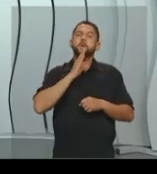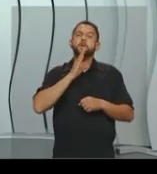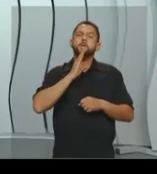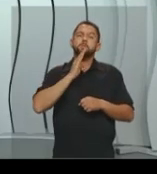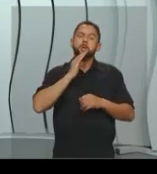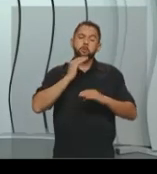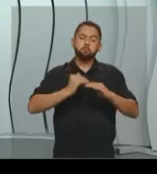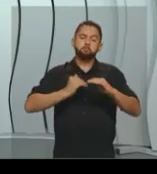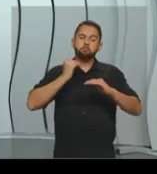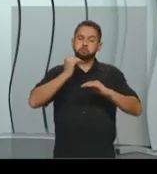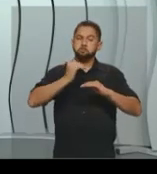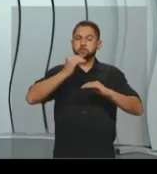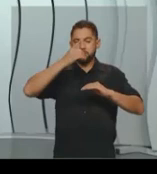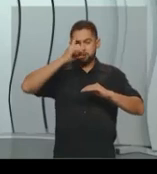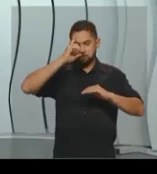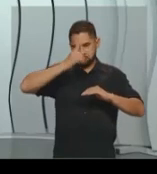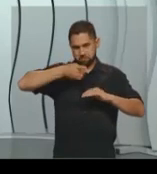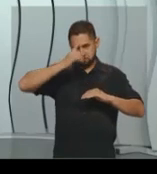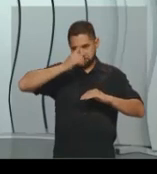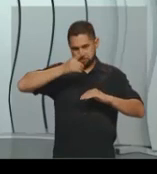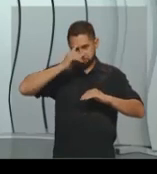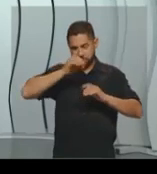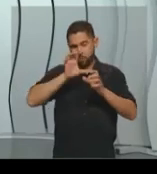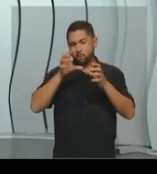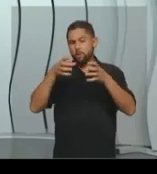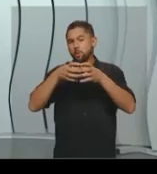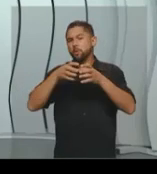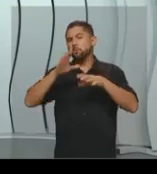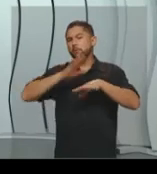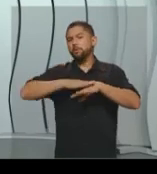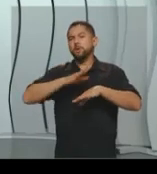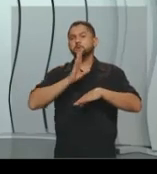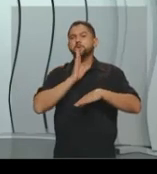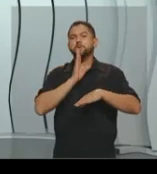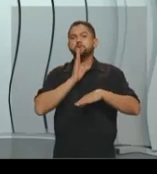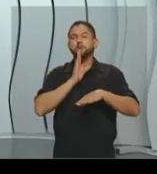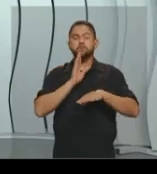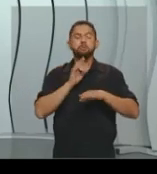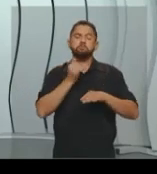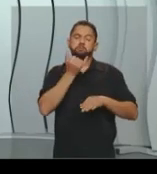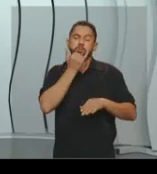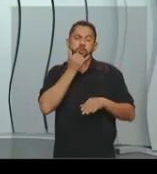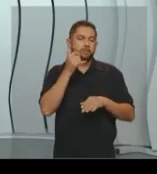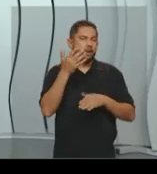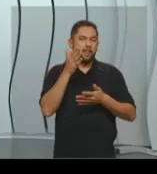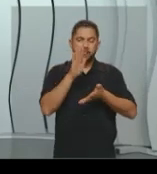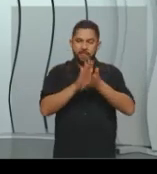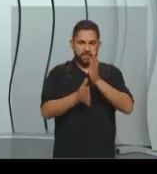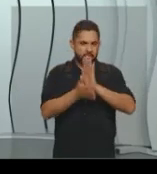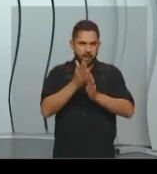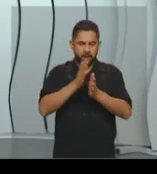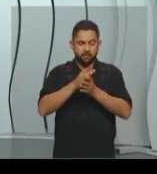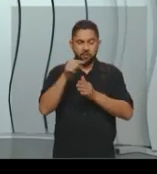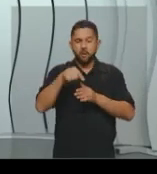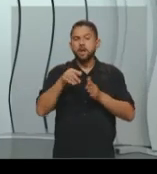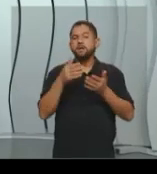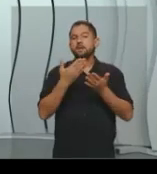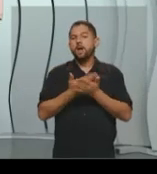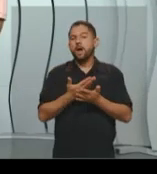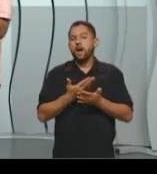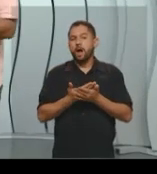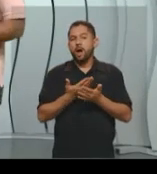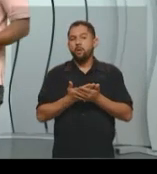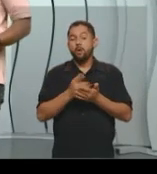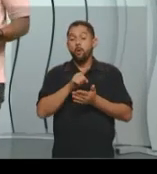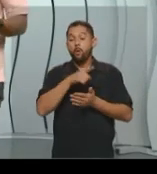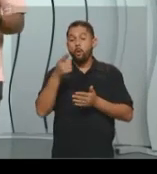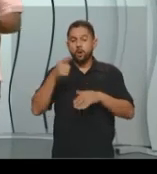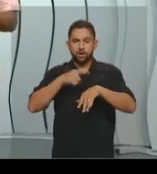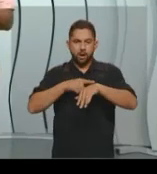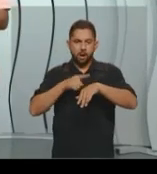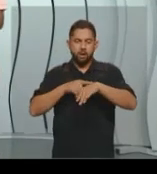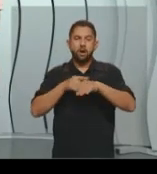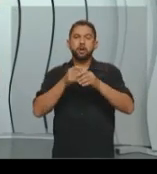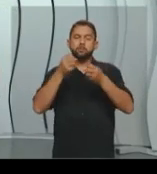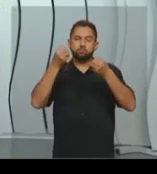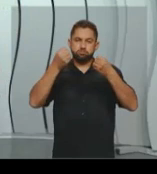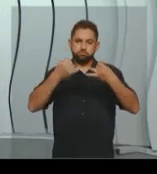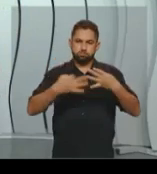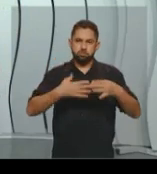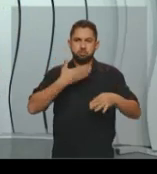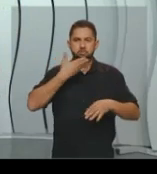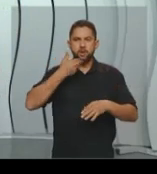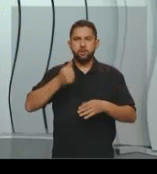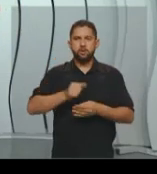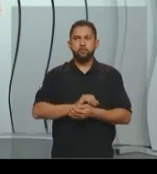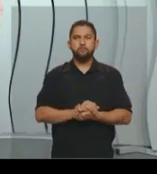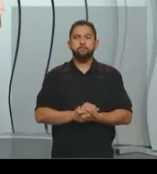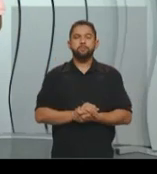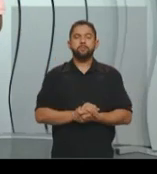os melhores, os mais sábios, governam. Mas não é tema dessa aula, em outro momento nós vamos abordar isso. Ele foi o primeiro filósofo a fazer